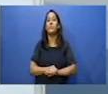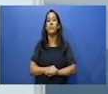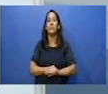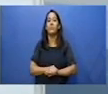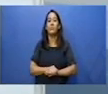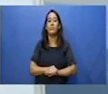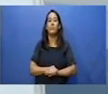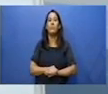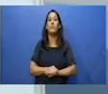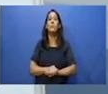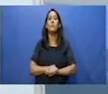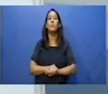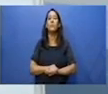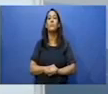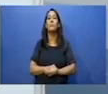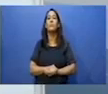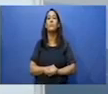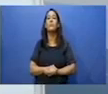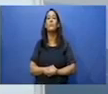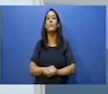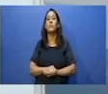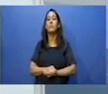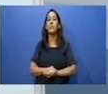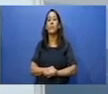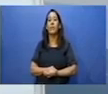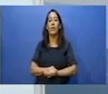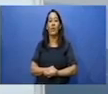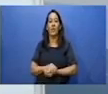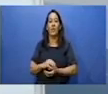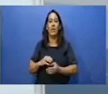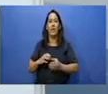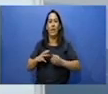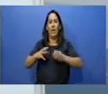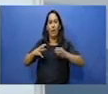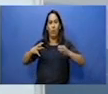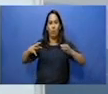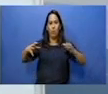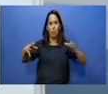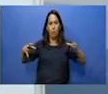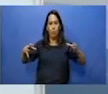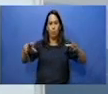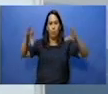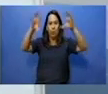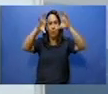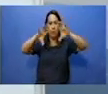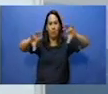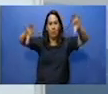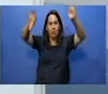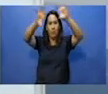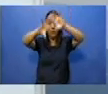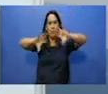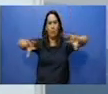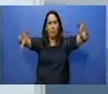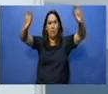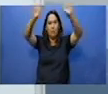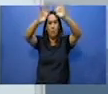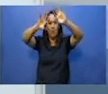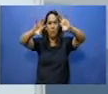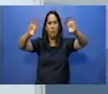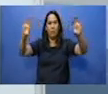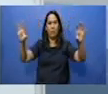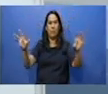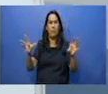Gigantes, era qualquer um? Não, era gigantes a nuvem. Não os gafanhotos, mas a